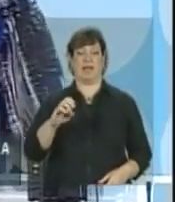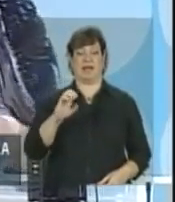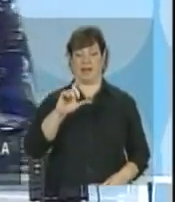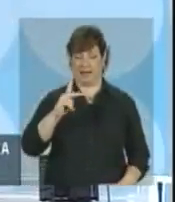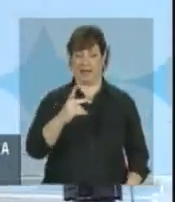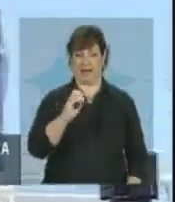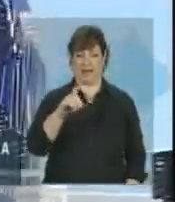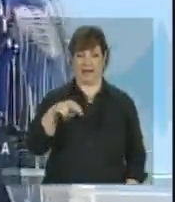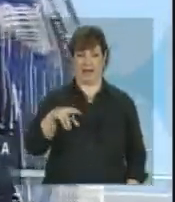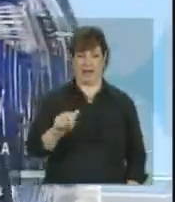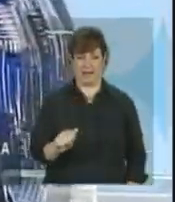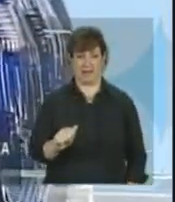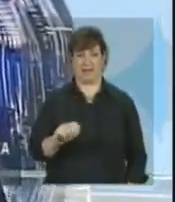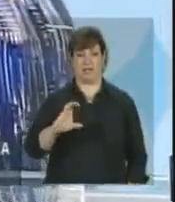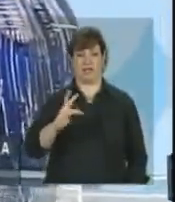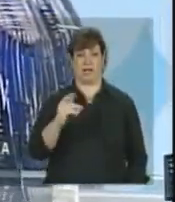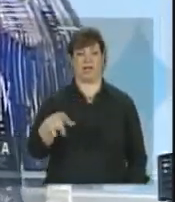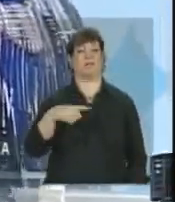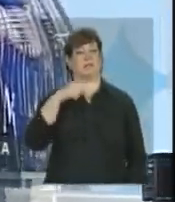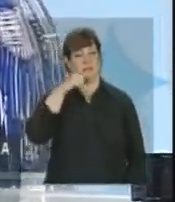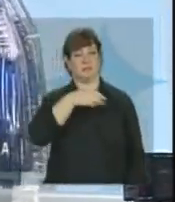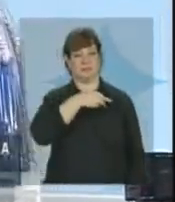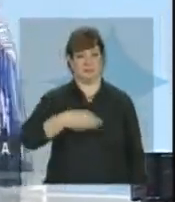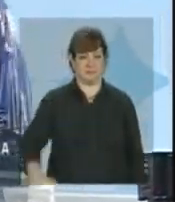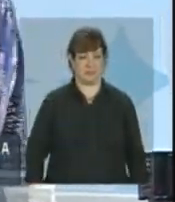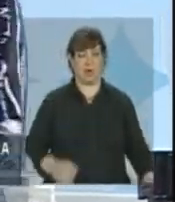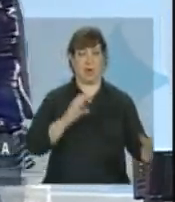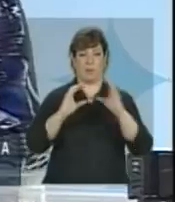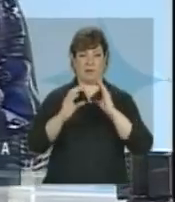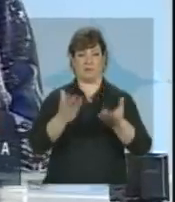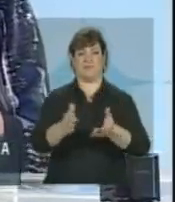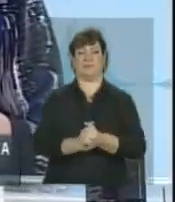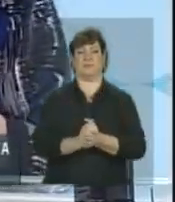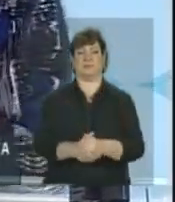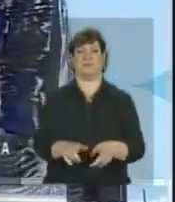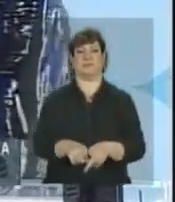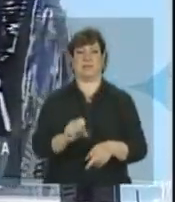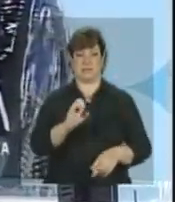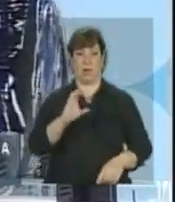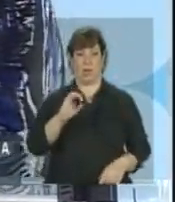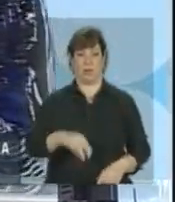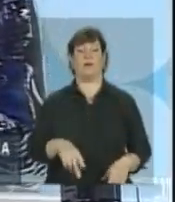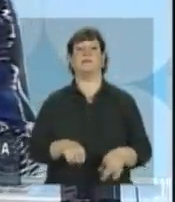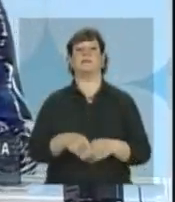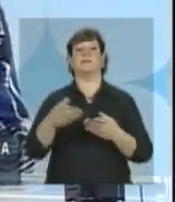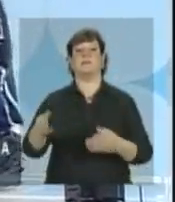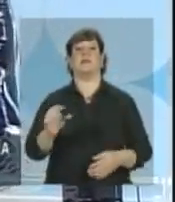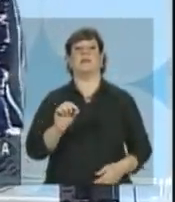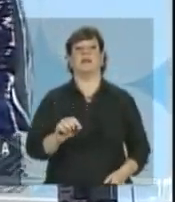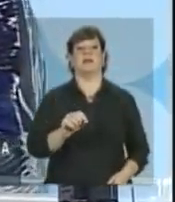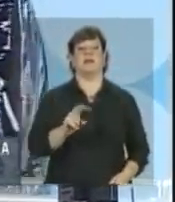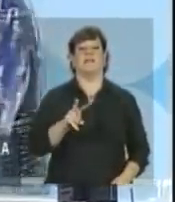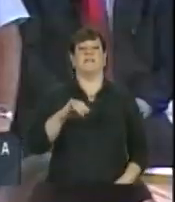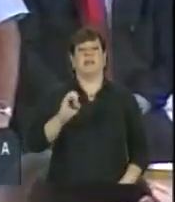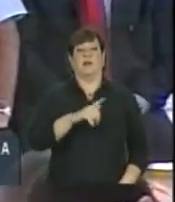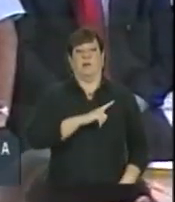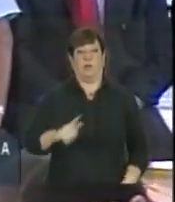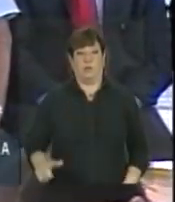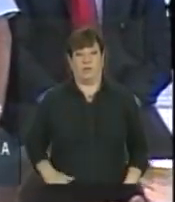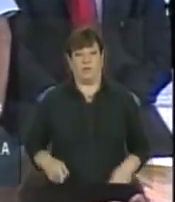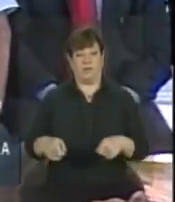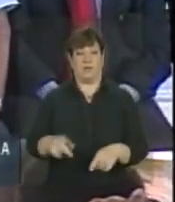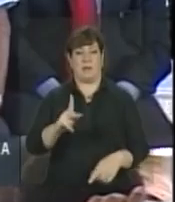Comunicação. Dirigi para o Pezão, meu companheiro de PAC. O Lula dizia que ela era mãe do PAC